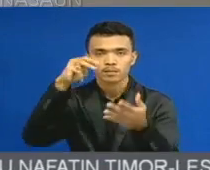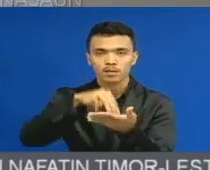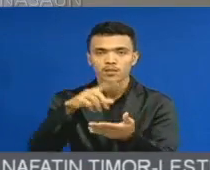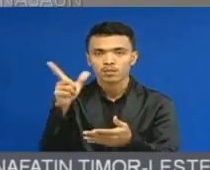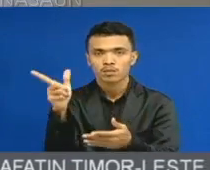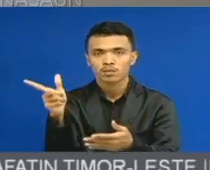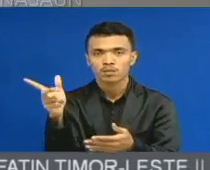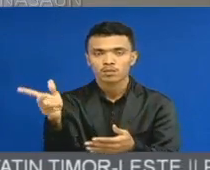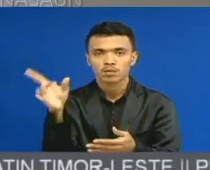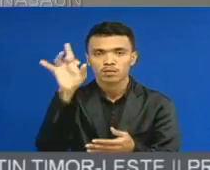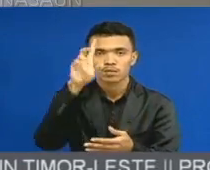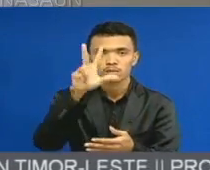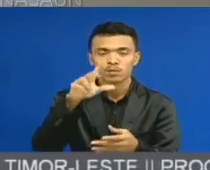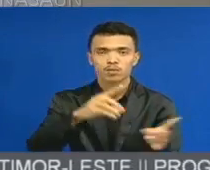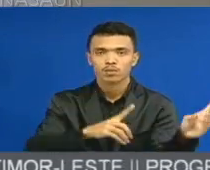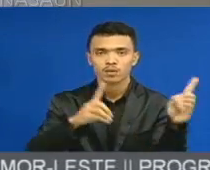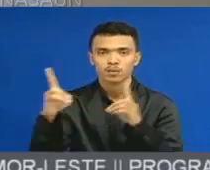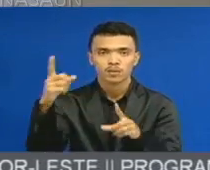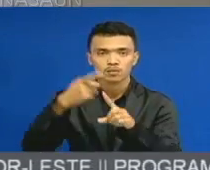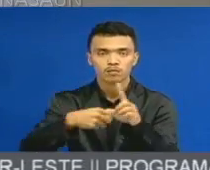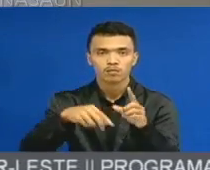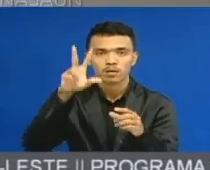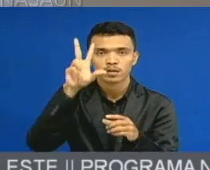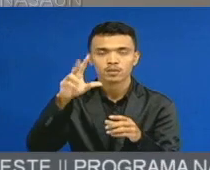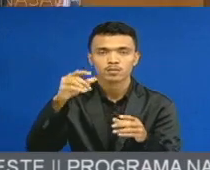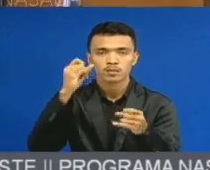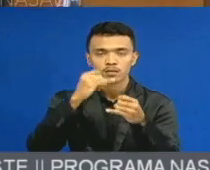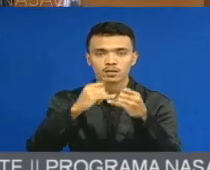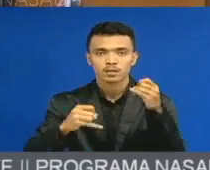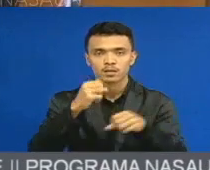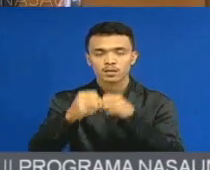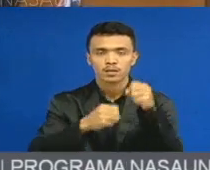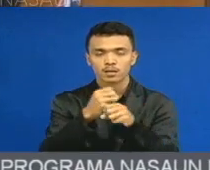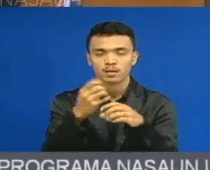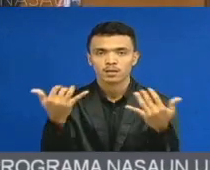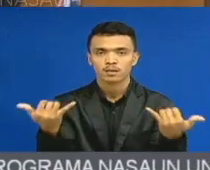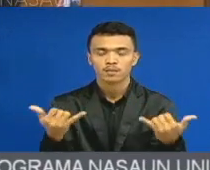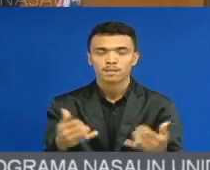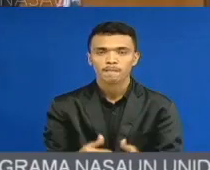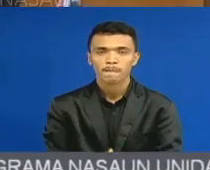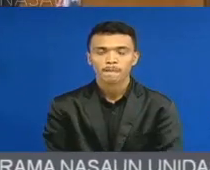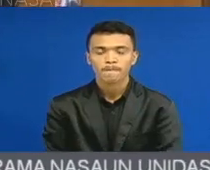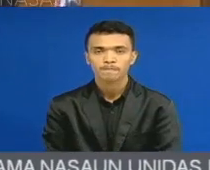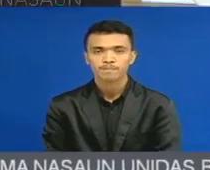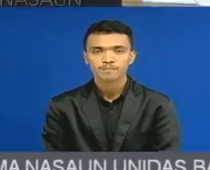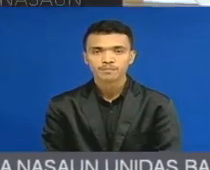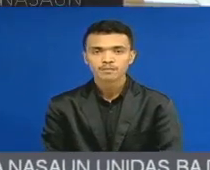Recentolo. Rode executa para Fulantolo Icos e Ratinangné. Laurindo Razahaba, Agostino Nena para RTTL.